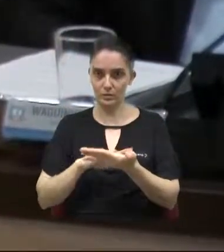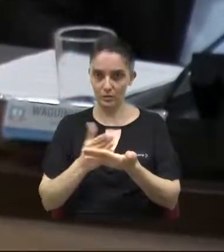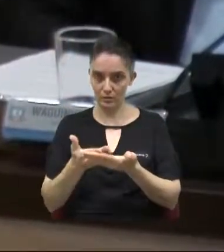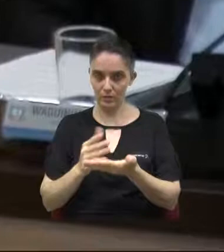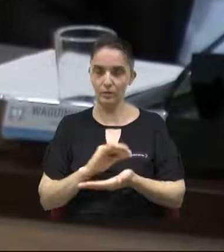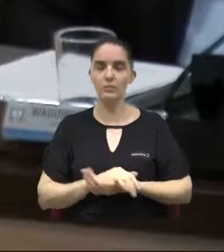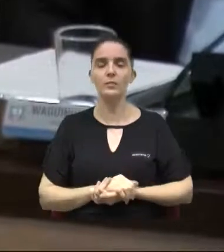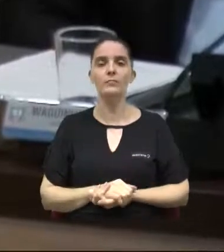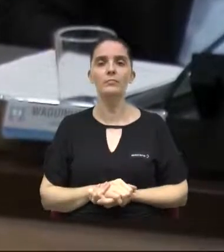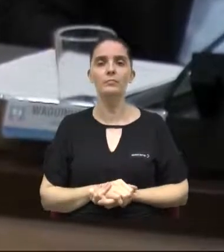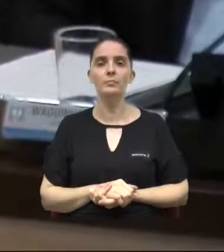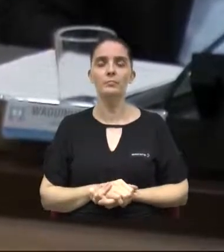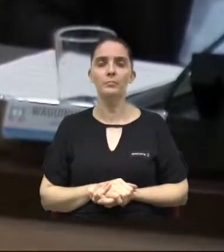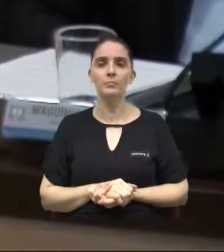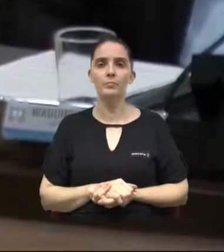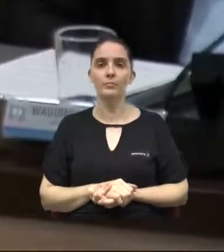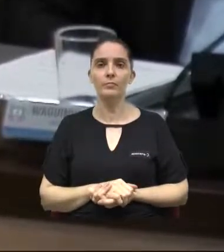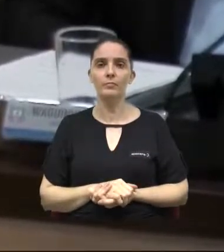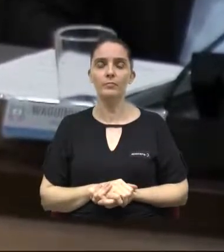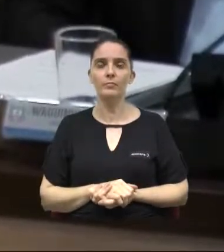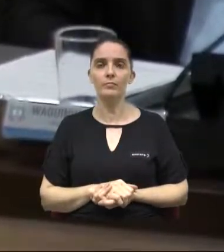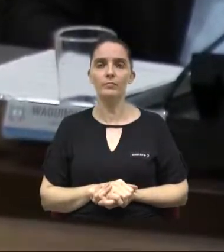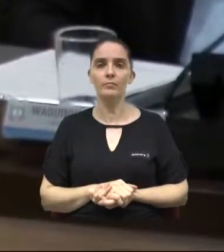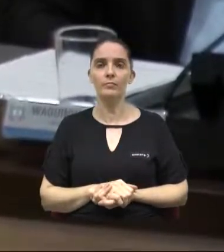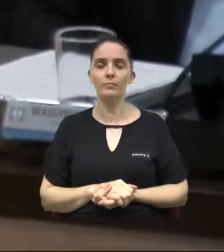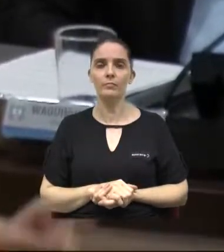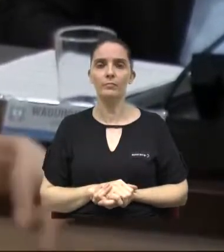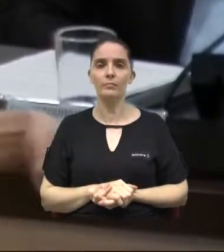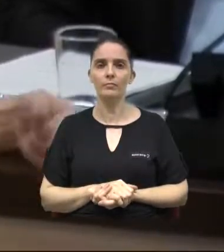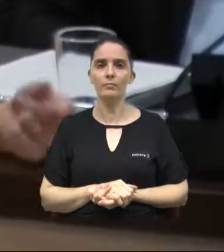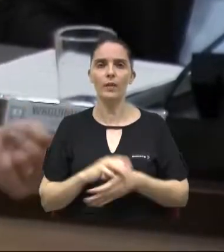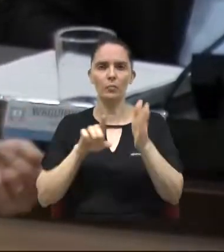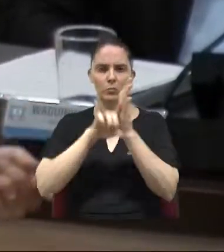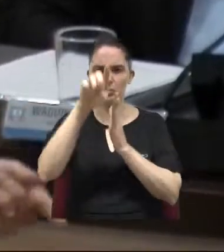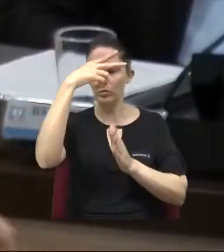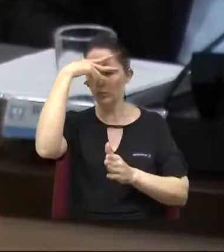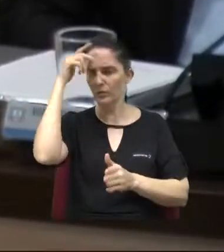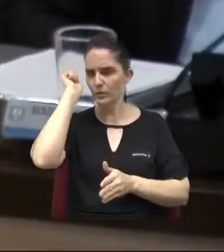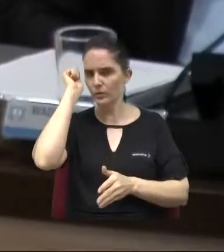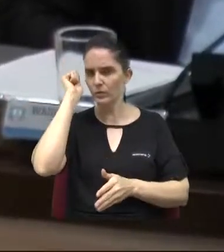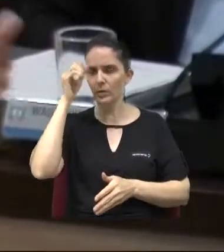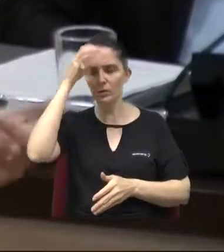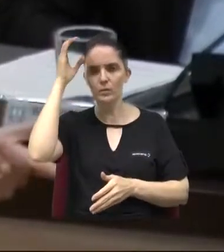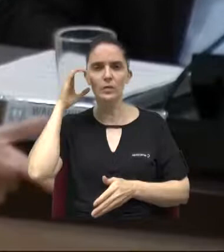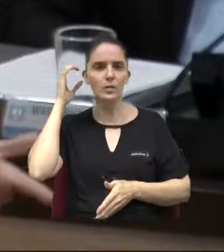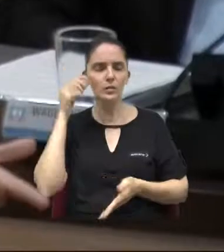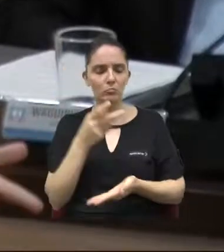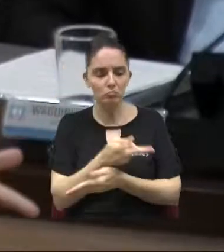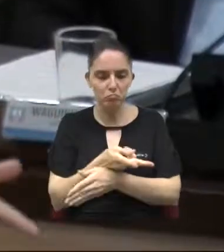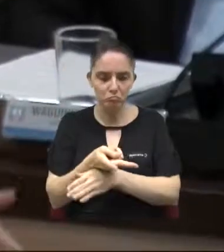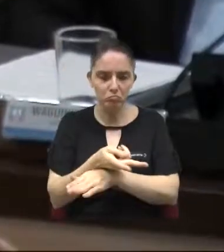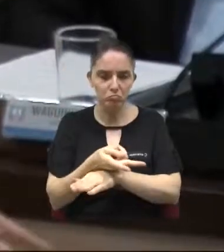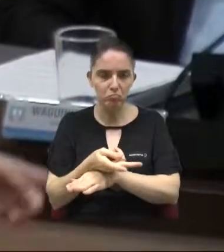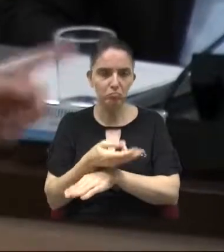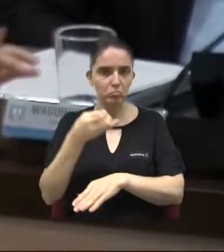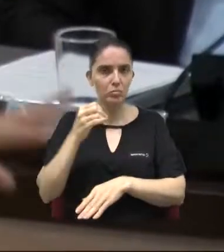Libras. Acerca do requerimento, eu até estava procurando se não tinha um meu nesse sentido também, provavelmente